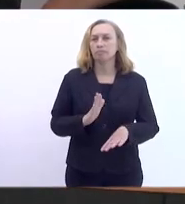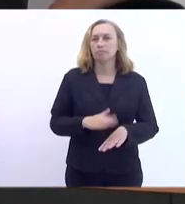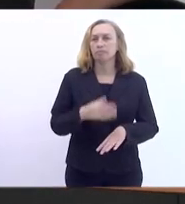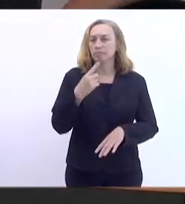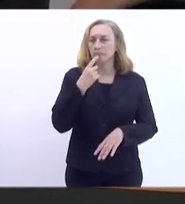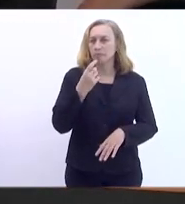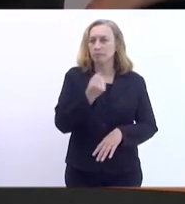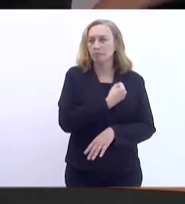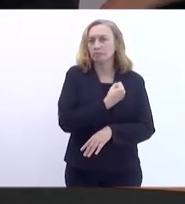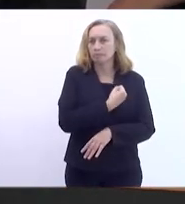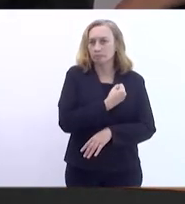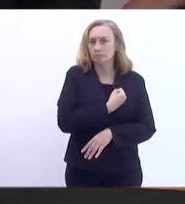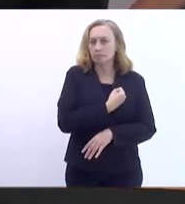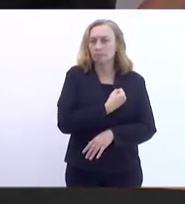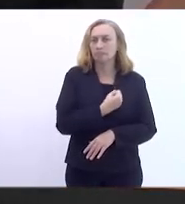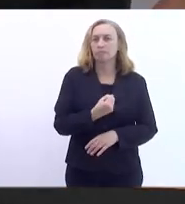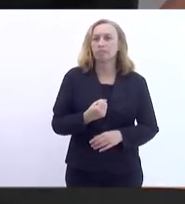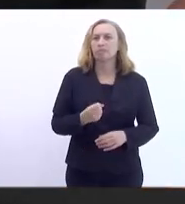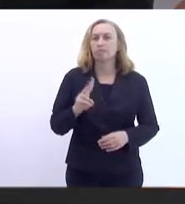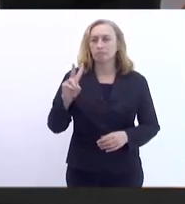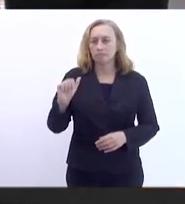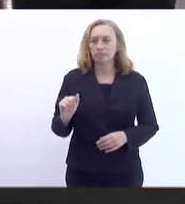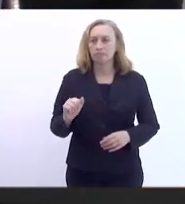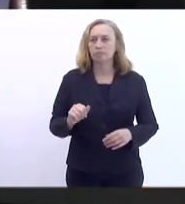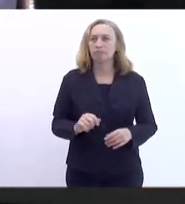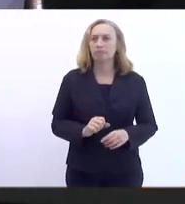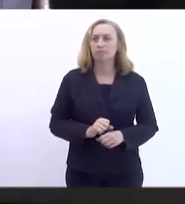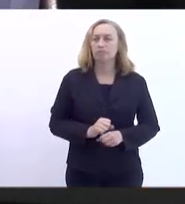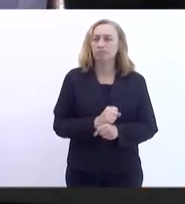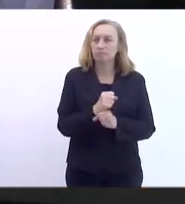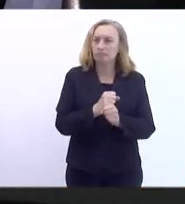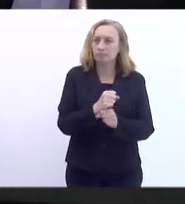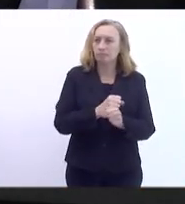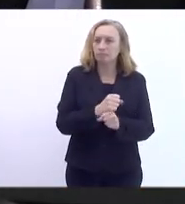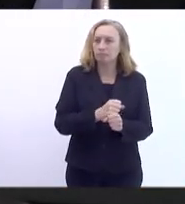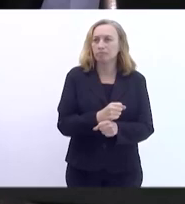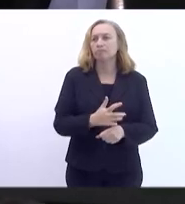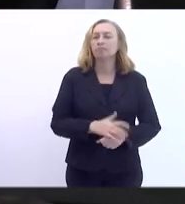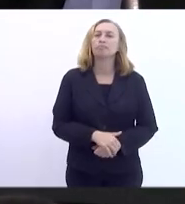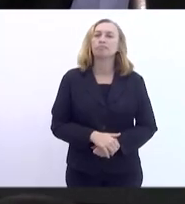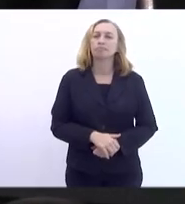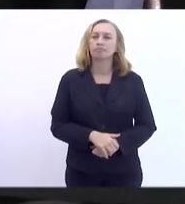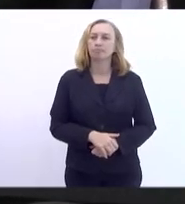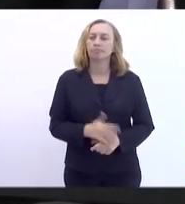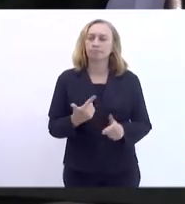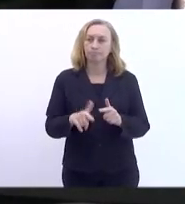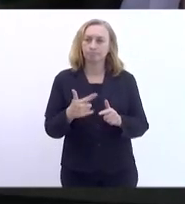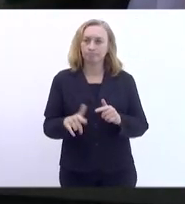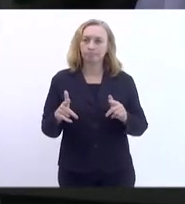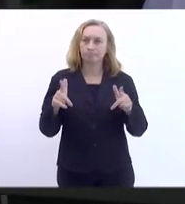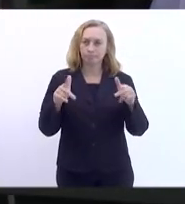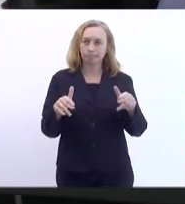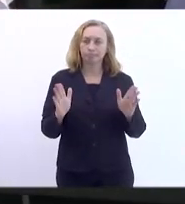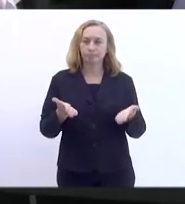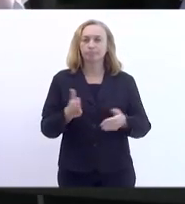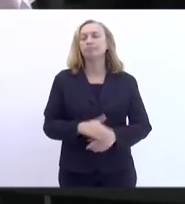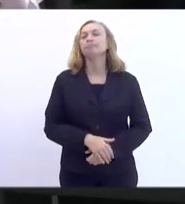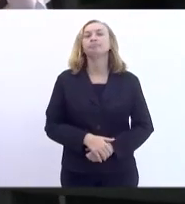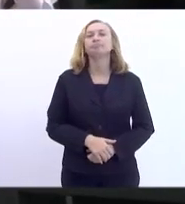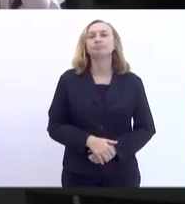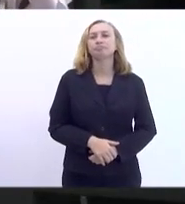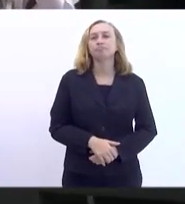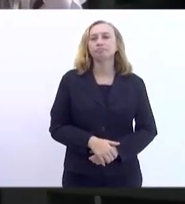não tivesse depois de tantos anos pelo menos não tivéssemos esse esse mesmo problema que enfrentamos hoje